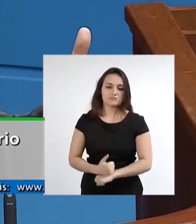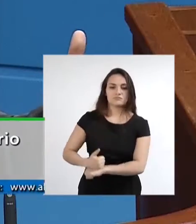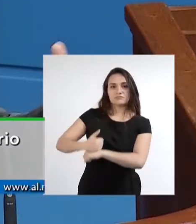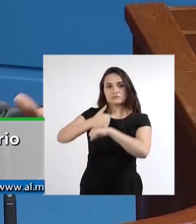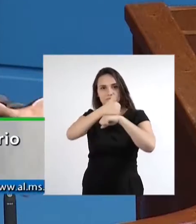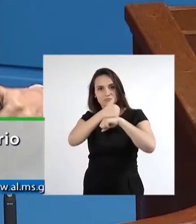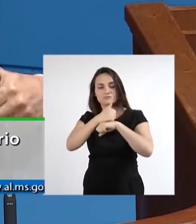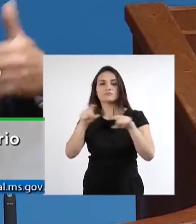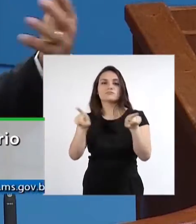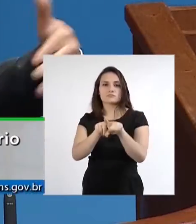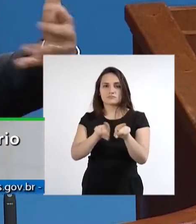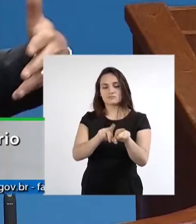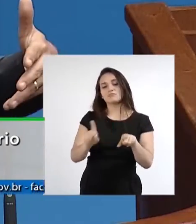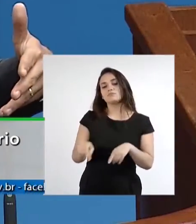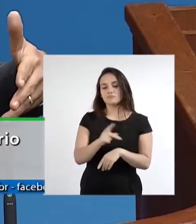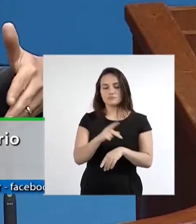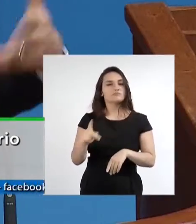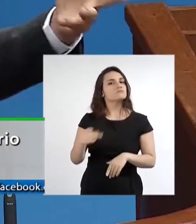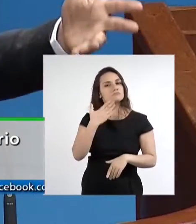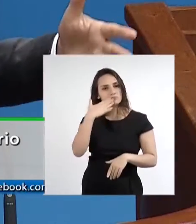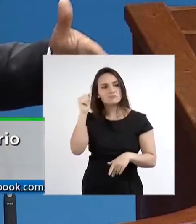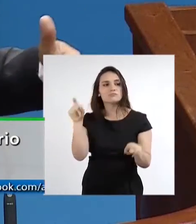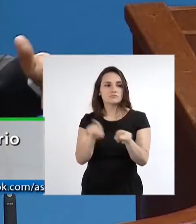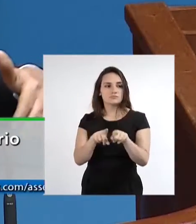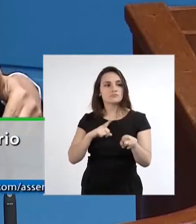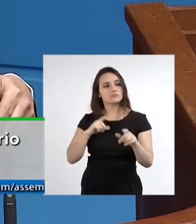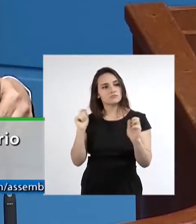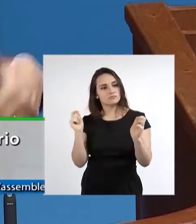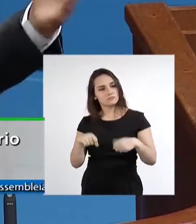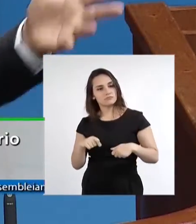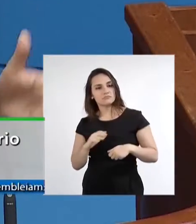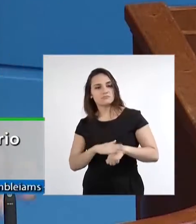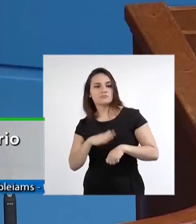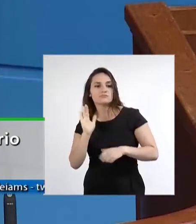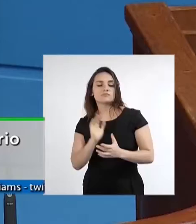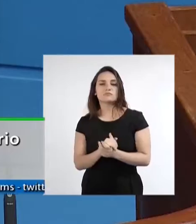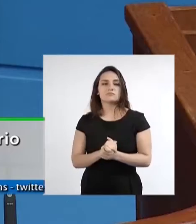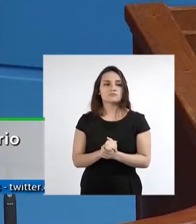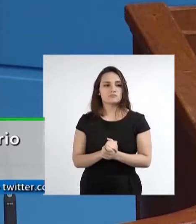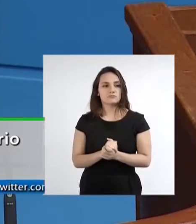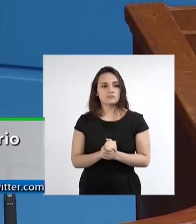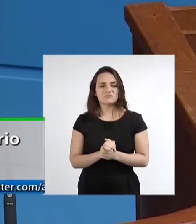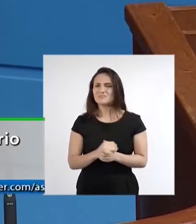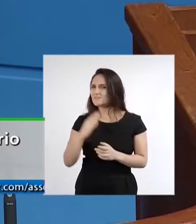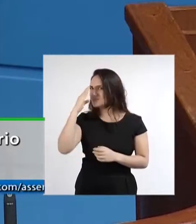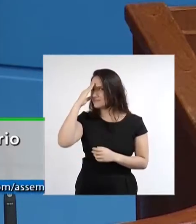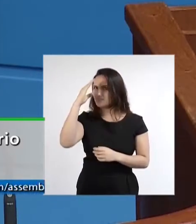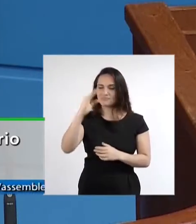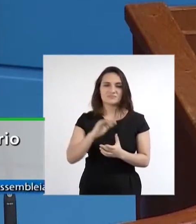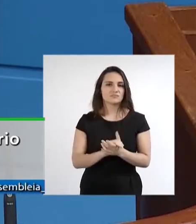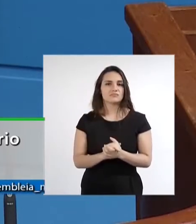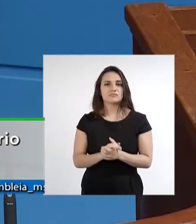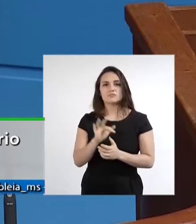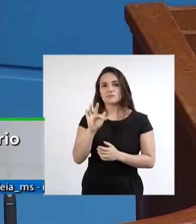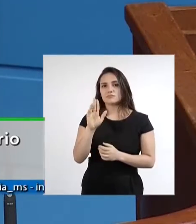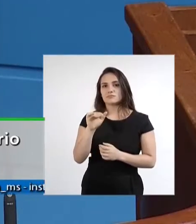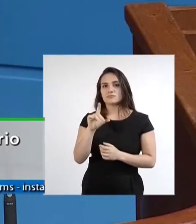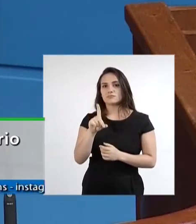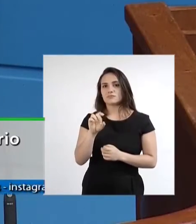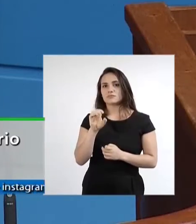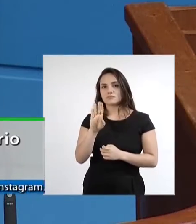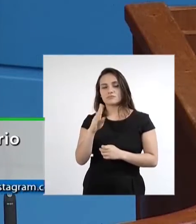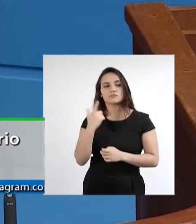melhor qualidade, os professores cada vez mais capacitados, motivados, mas, acima de tudo, o Fundeb tem a perspectiva